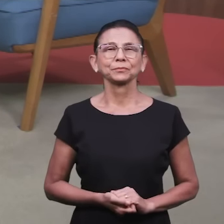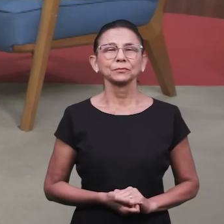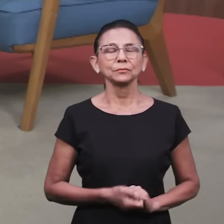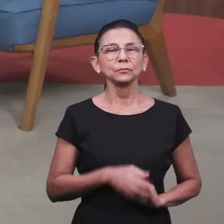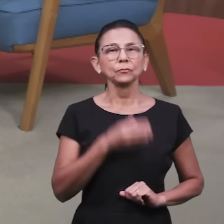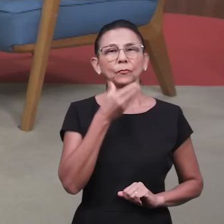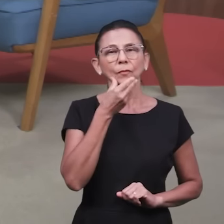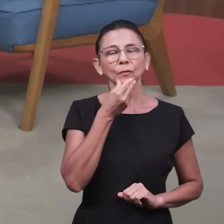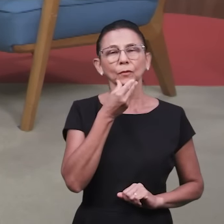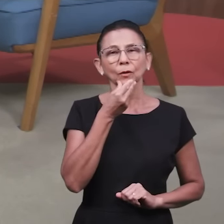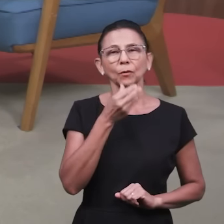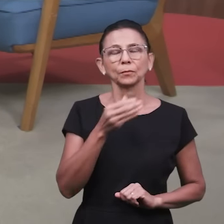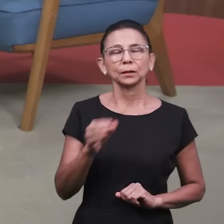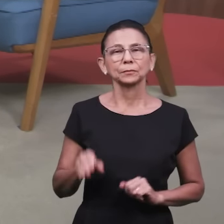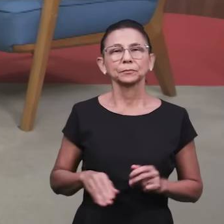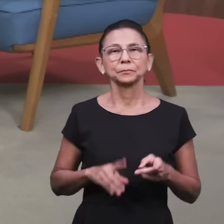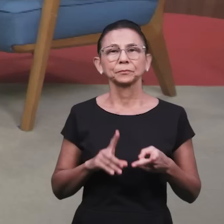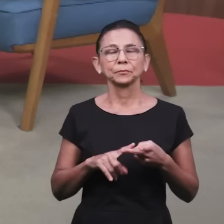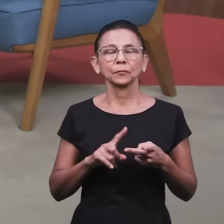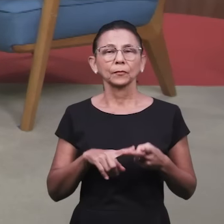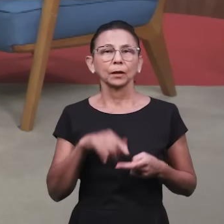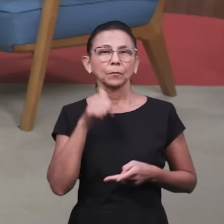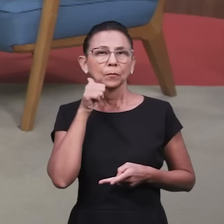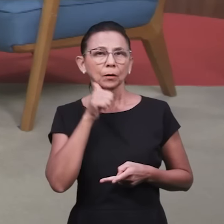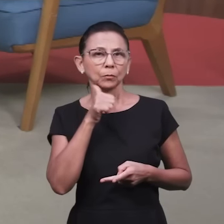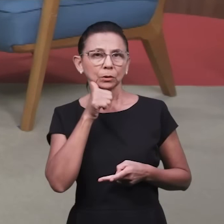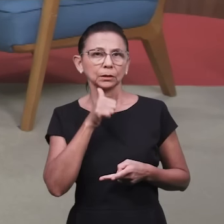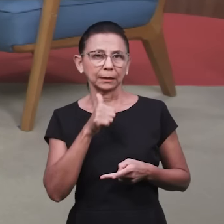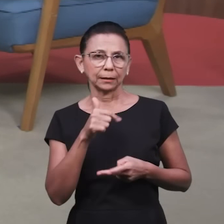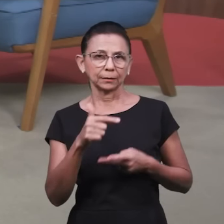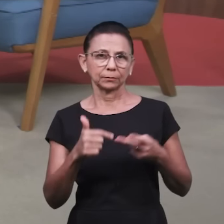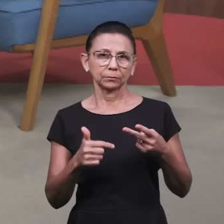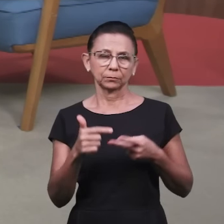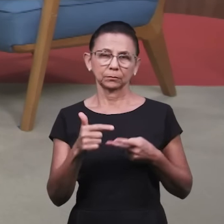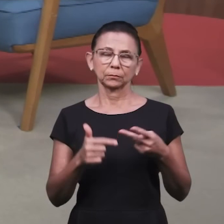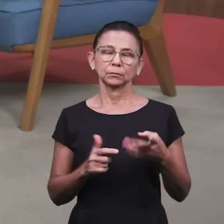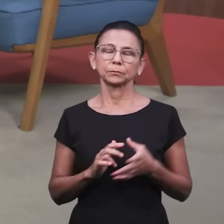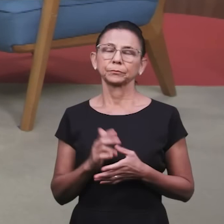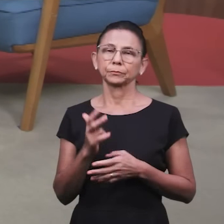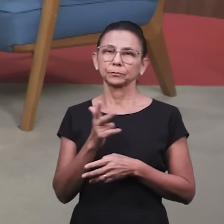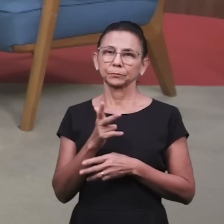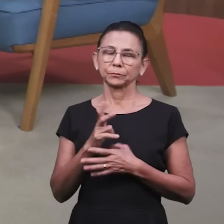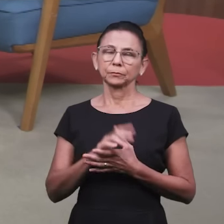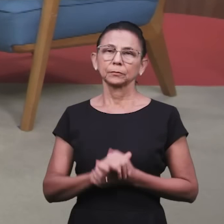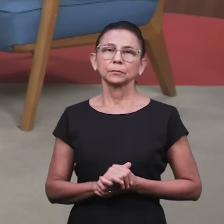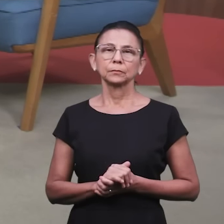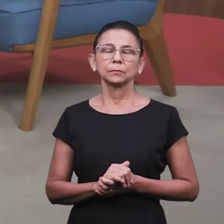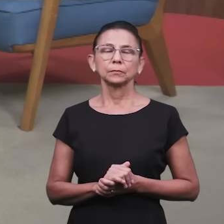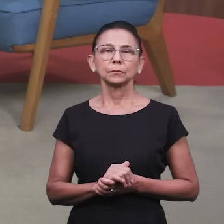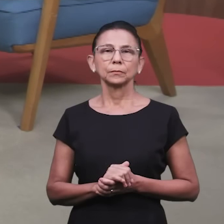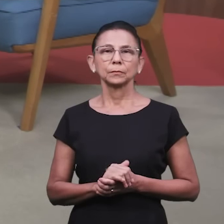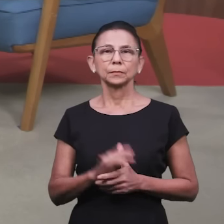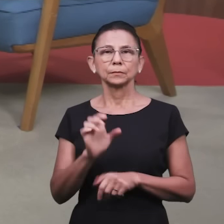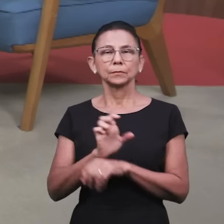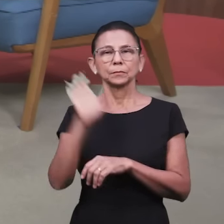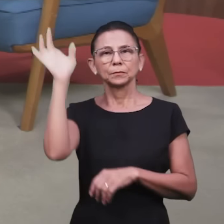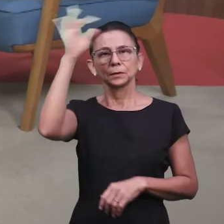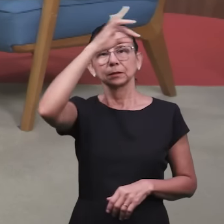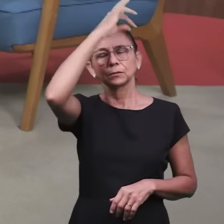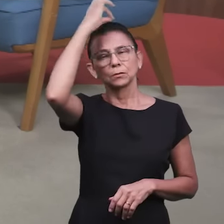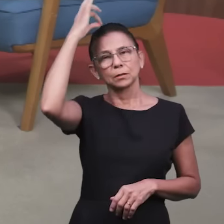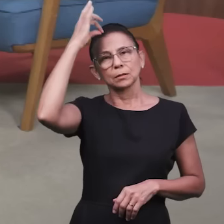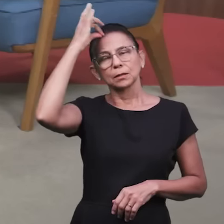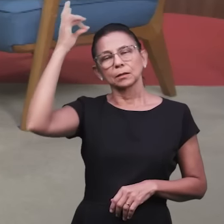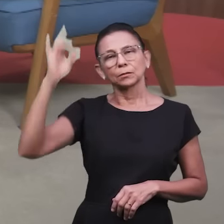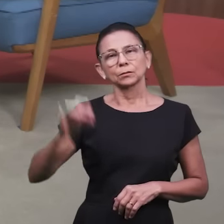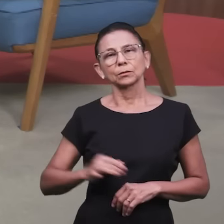Ed Wilson e da Zilda, que os dois gravam juntos e mandaram para nós, que são de Linhares, no estado do Espírito